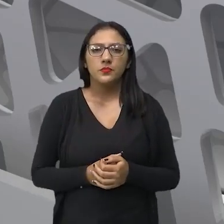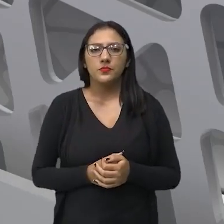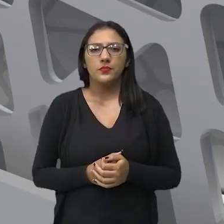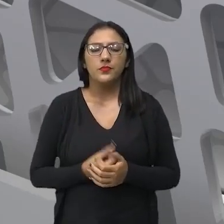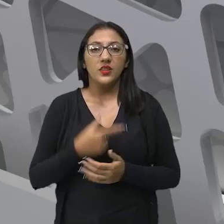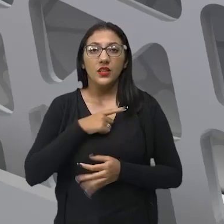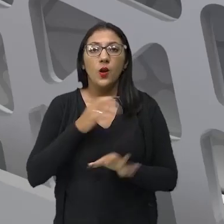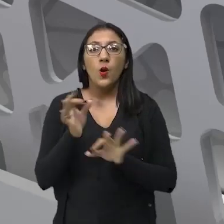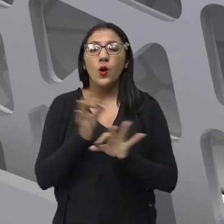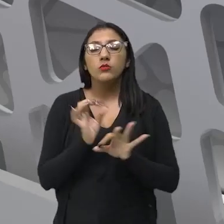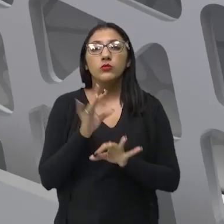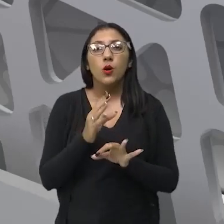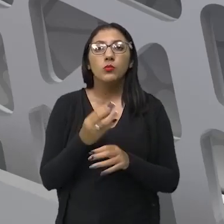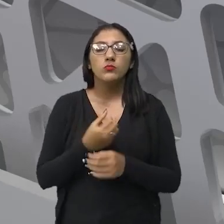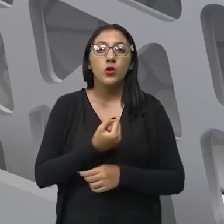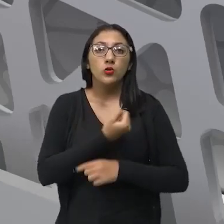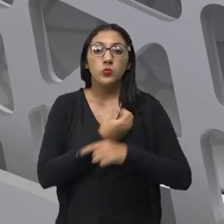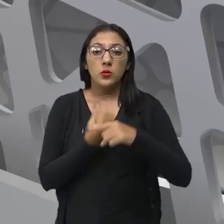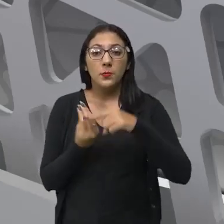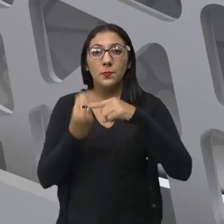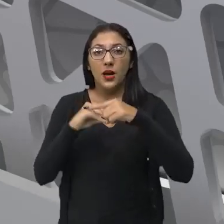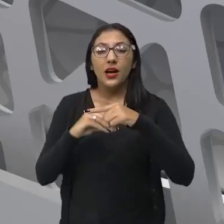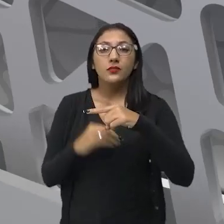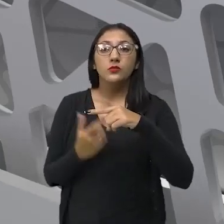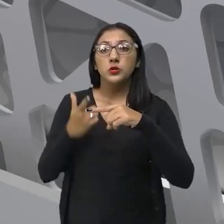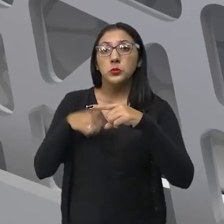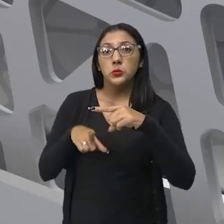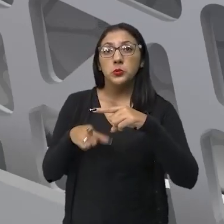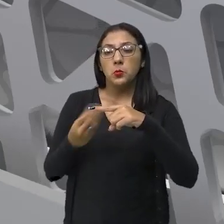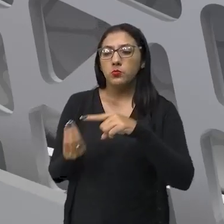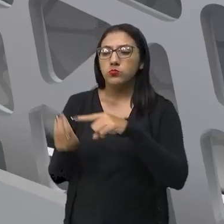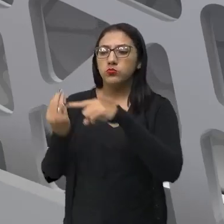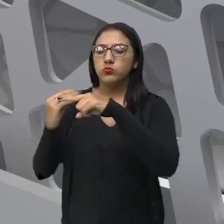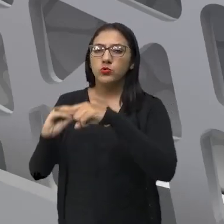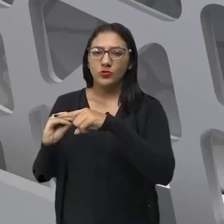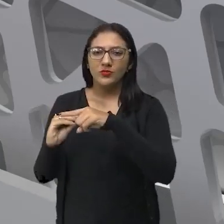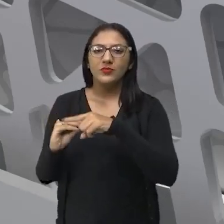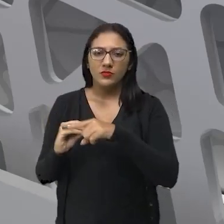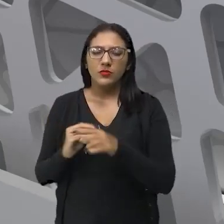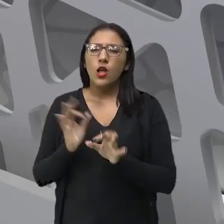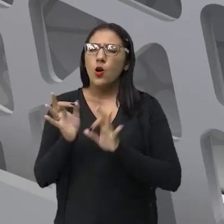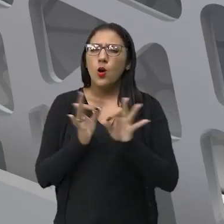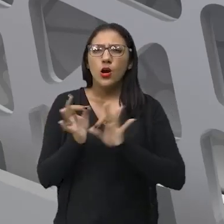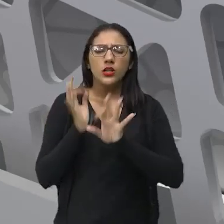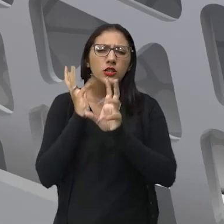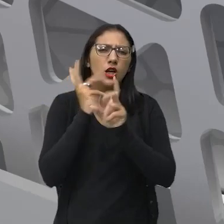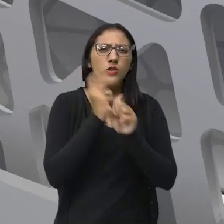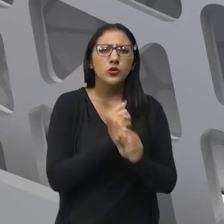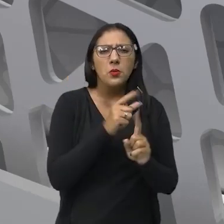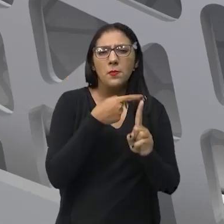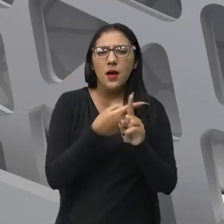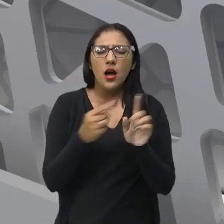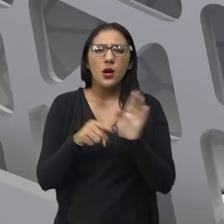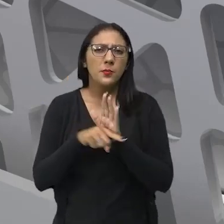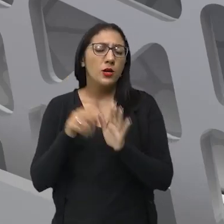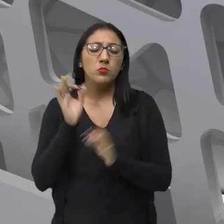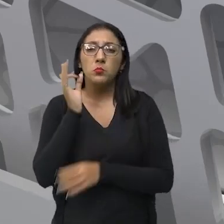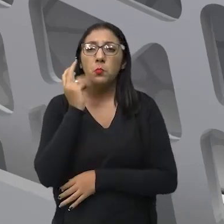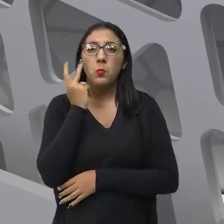a gente vai apenas repetir o nosso denominador e realizar as operações normalmente, como a gente faz aí com os números inteiros,